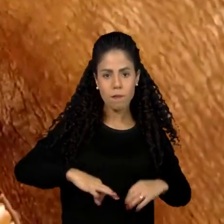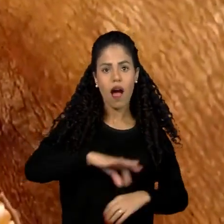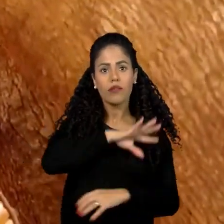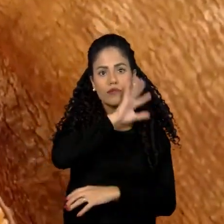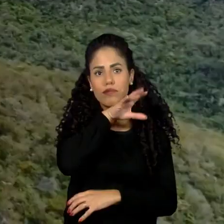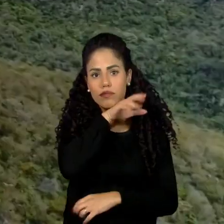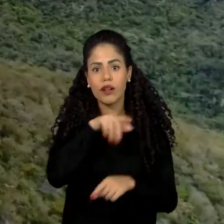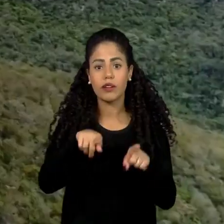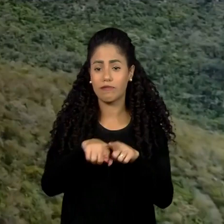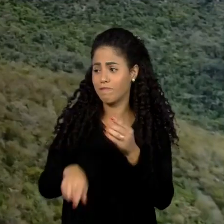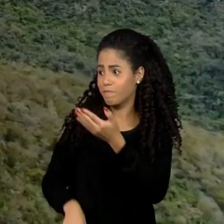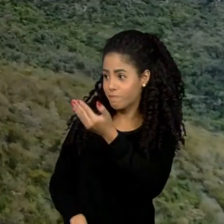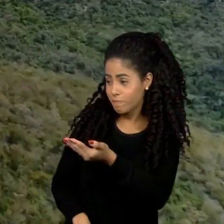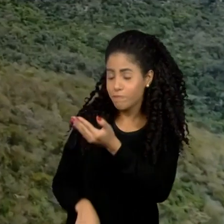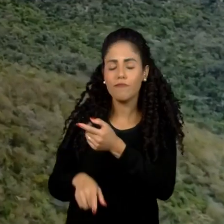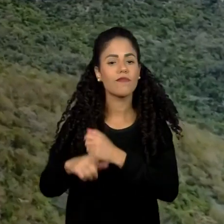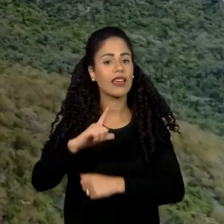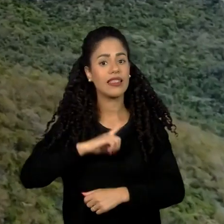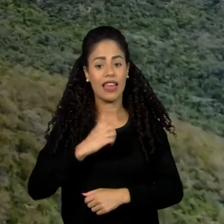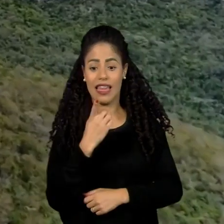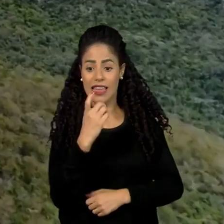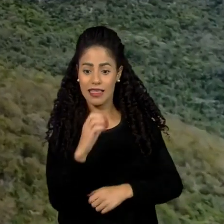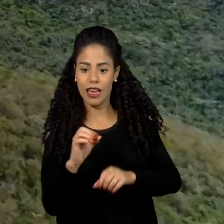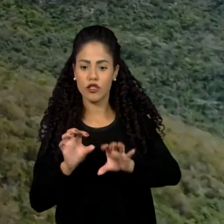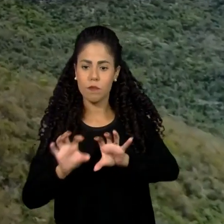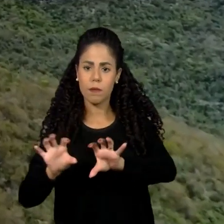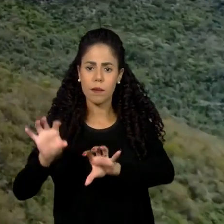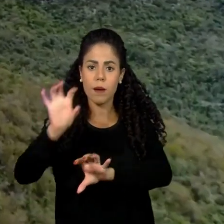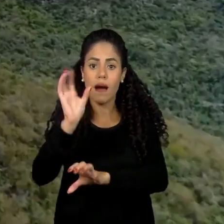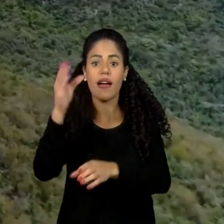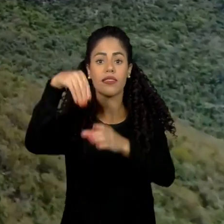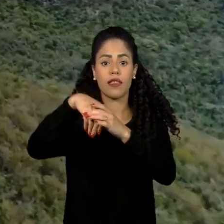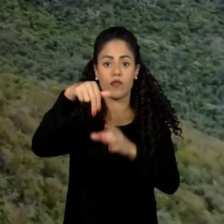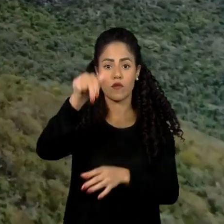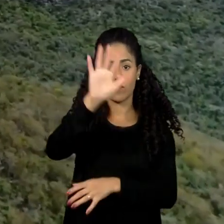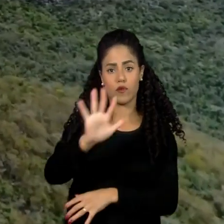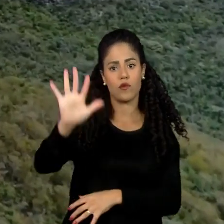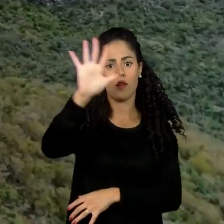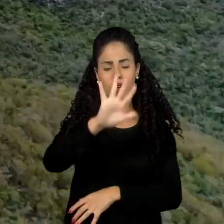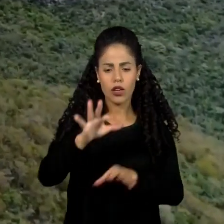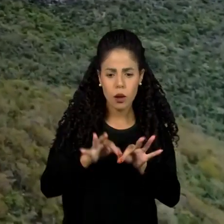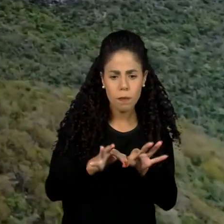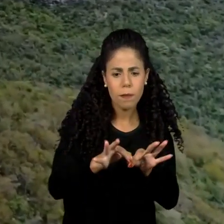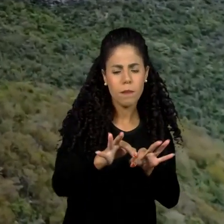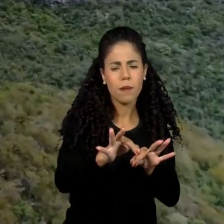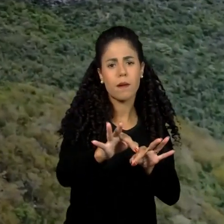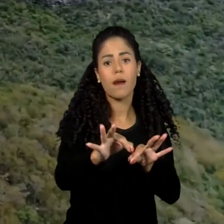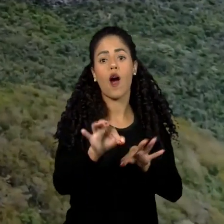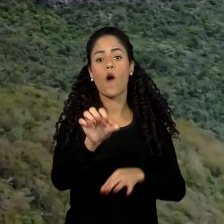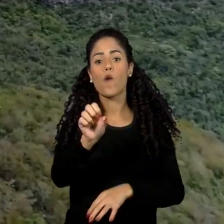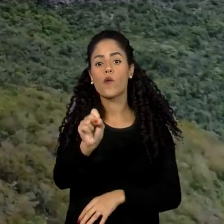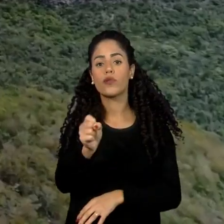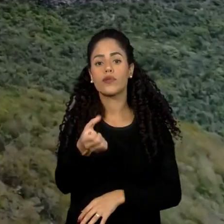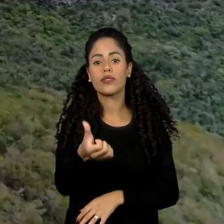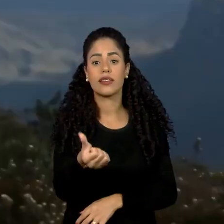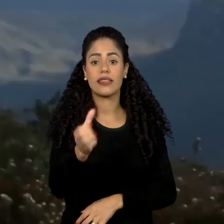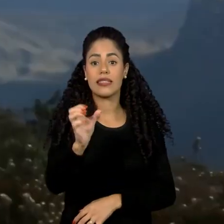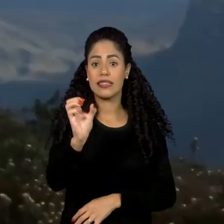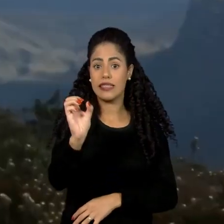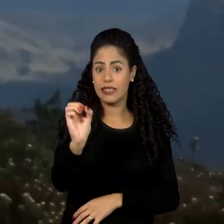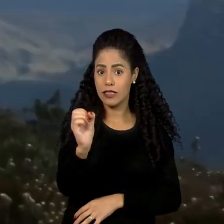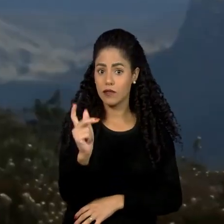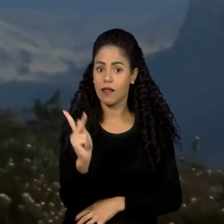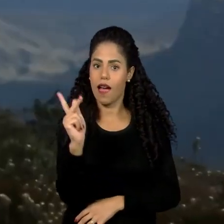de gato. Presente em 10 estados do Nordeste, ocupa um território de mais de 860 mil